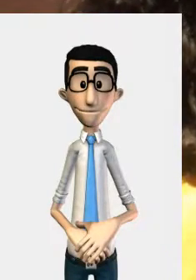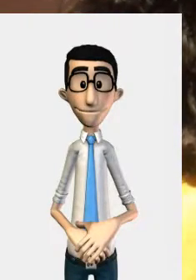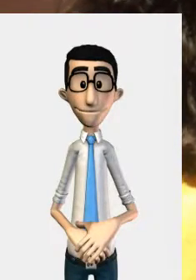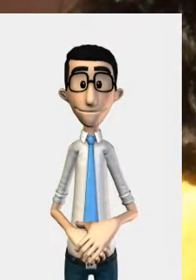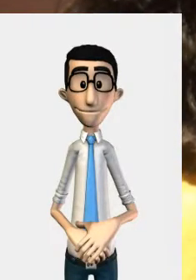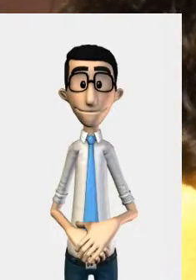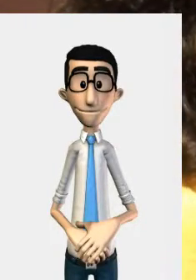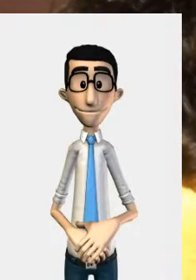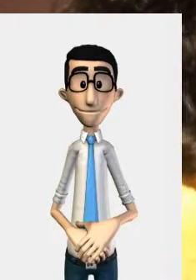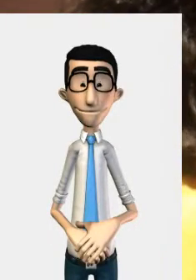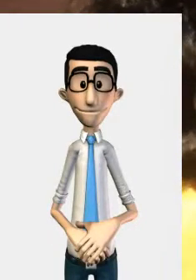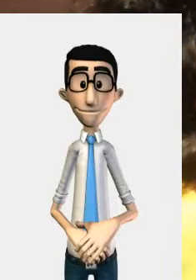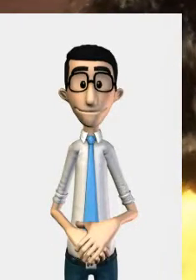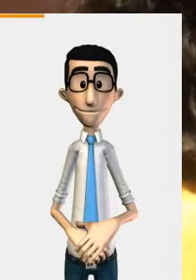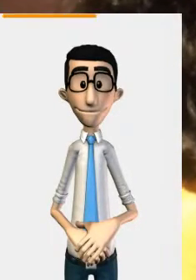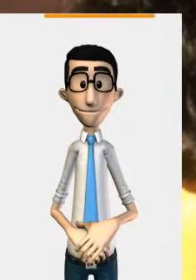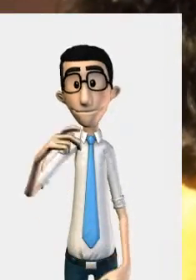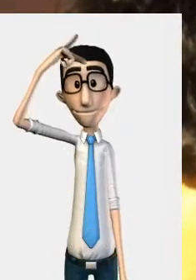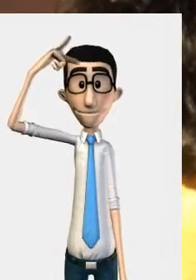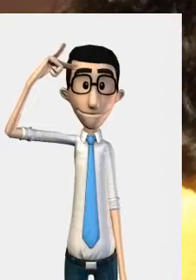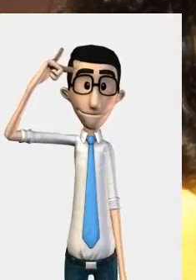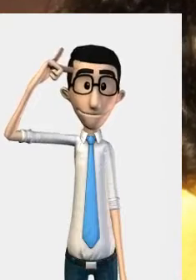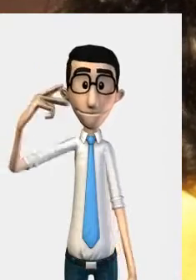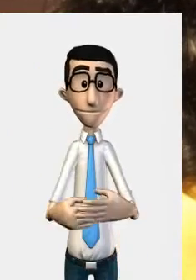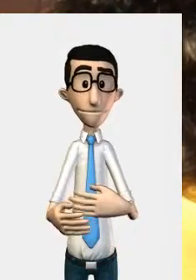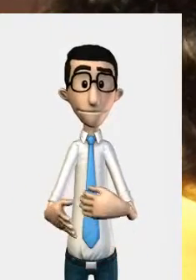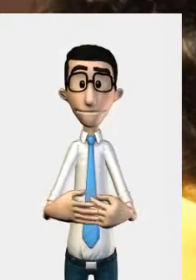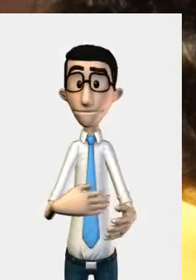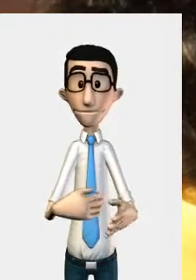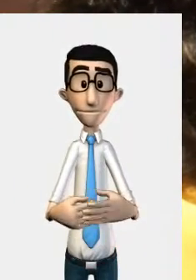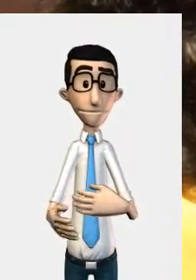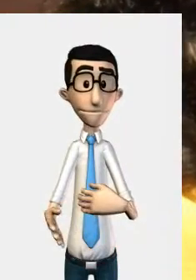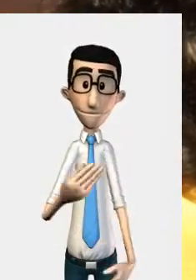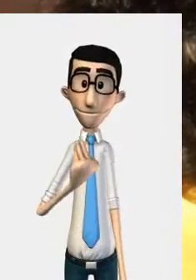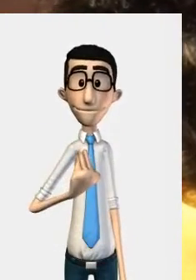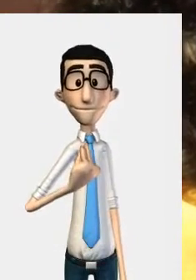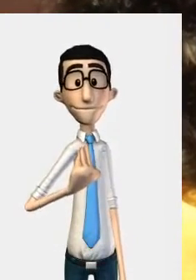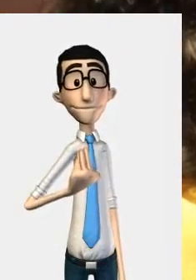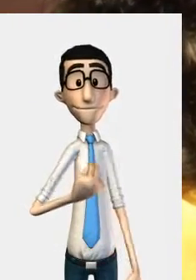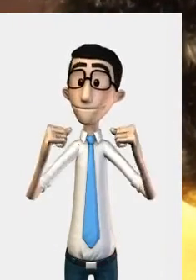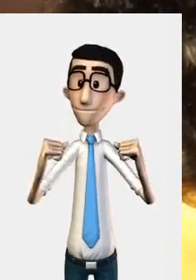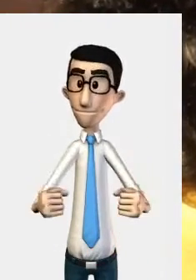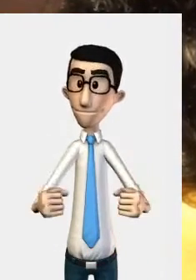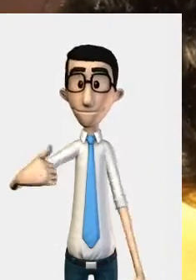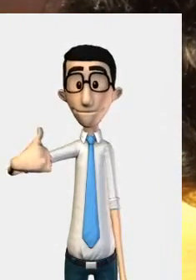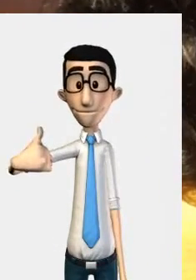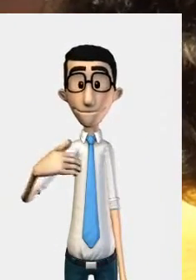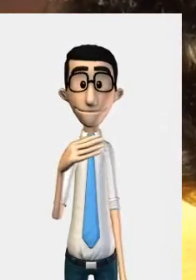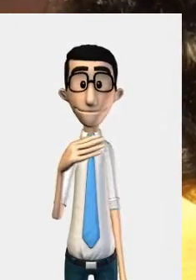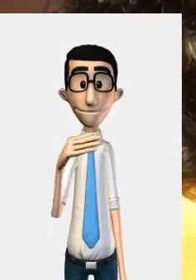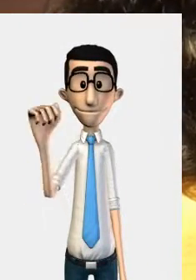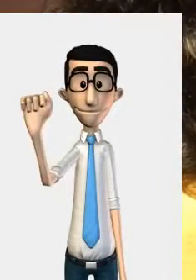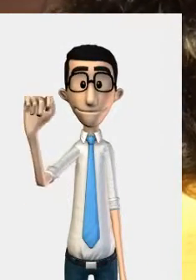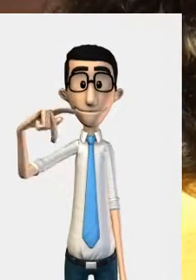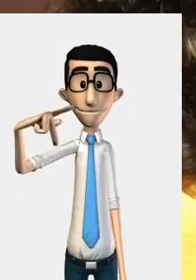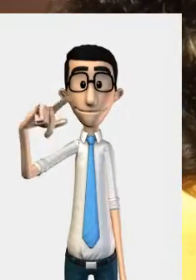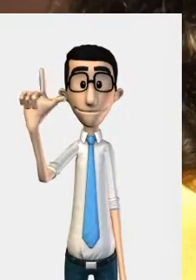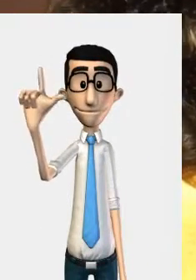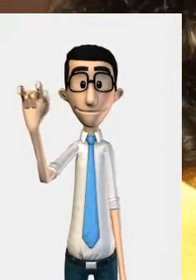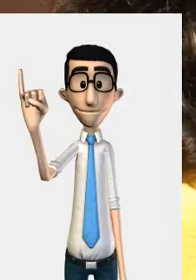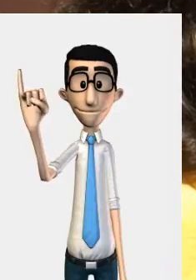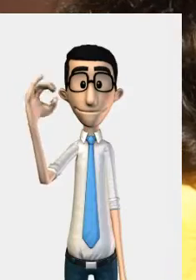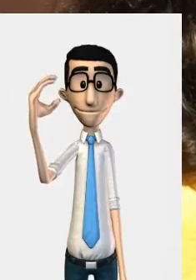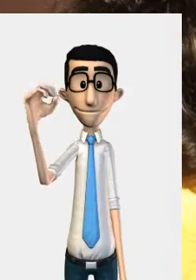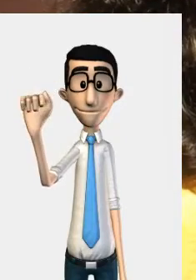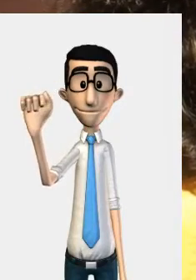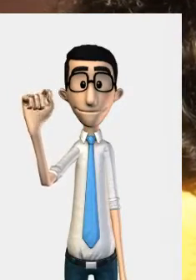eu vou treinar outras pessoas, porque se eu treino outras pessoas, eu consigo multiplicar o meu conhecimento. E aí outras pessoas vão pegar o